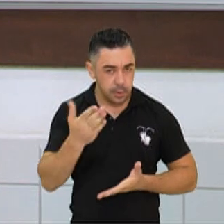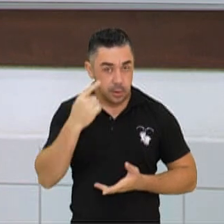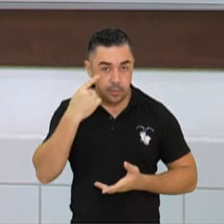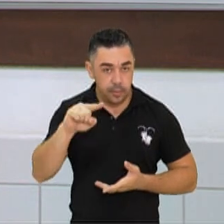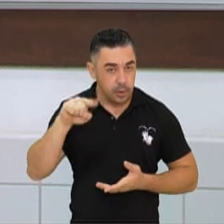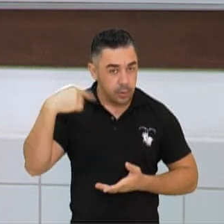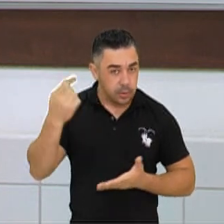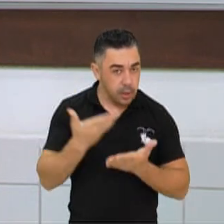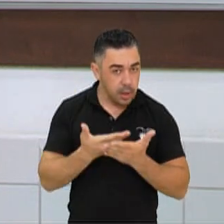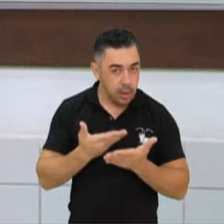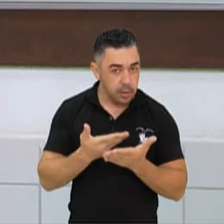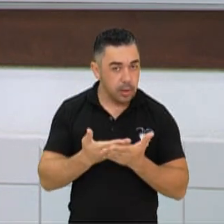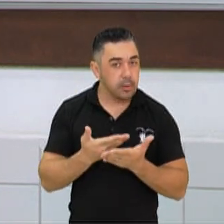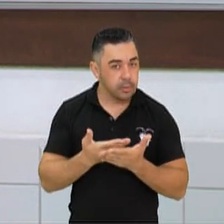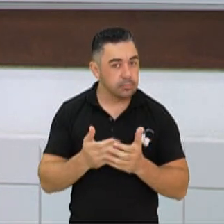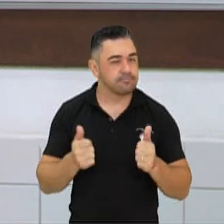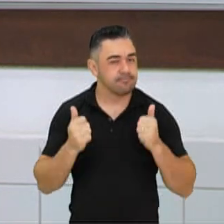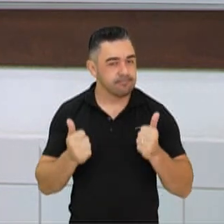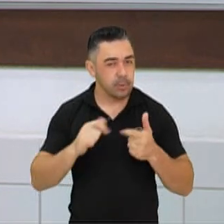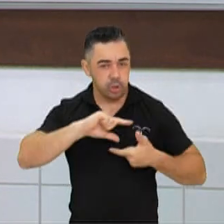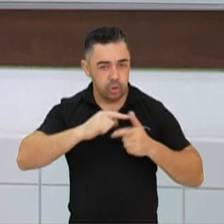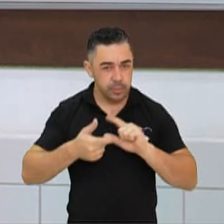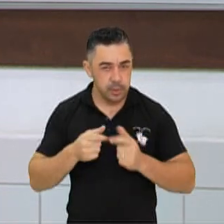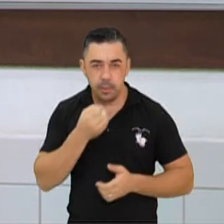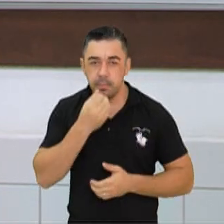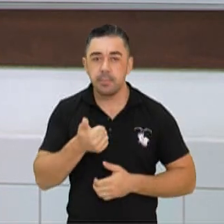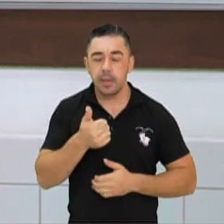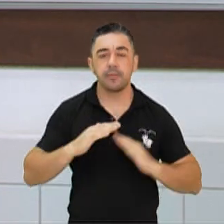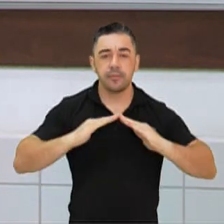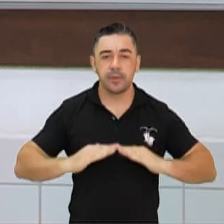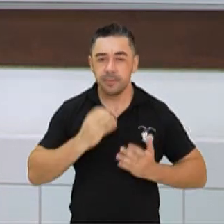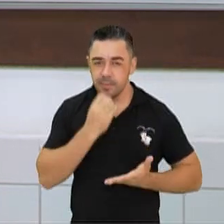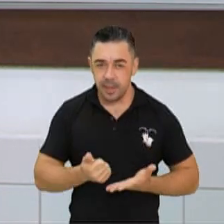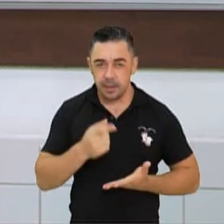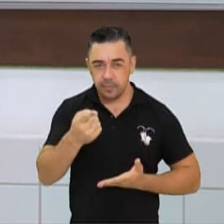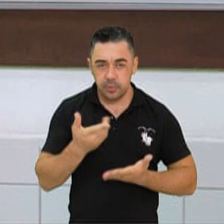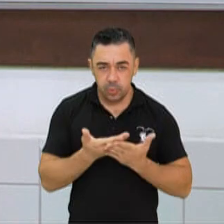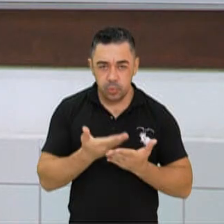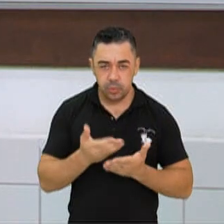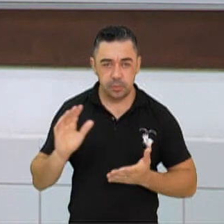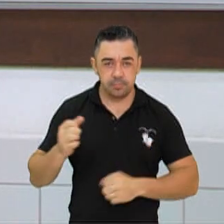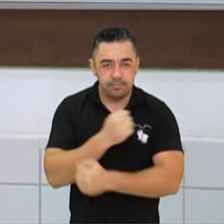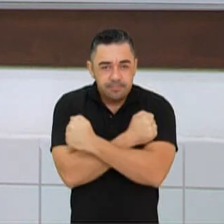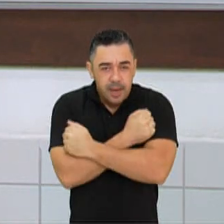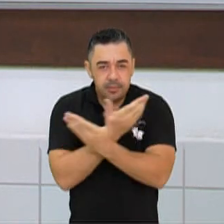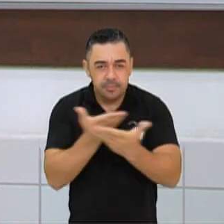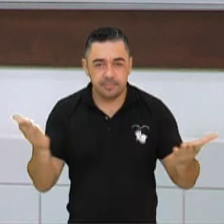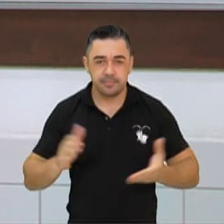próxima aula ainda com bastante geometria. Fiquem bem, não deixem de estudar. Um abraço!